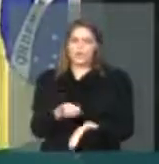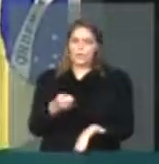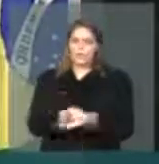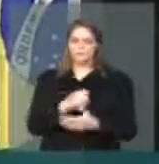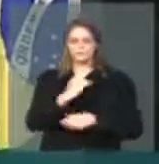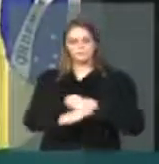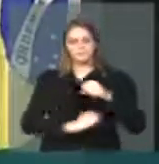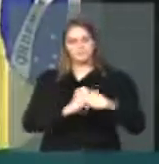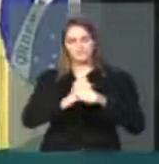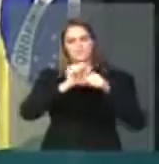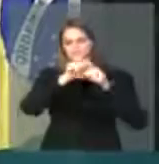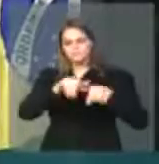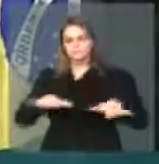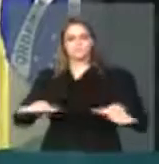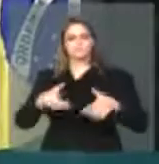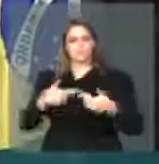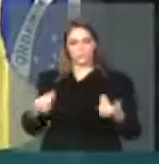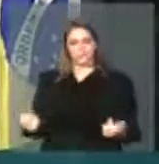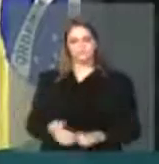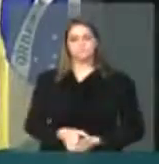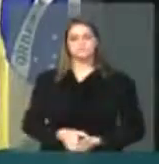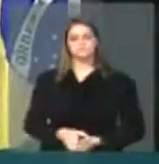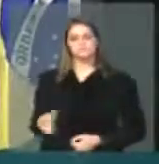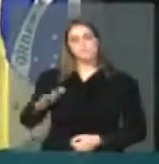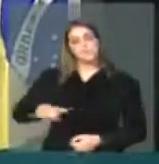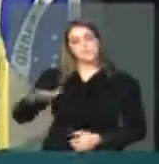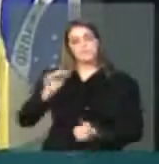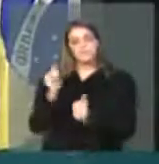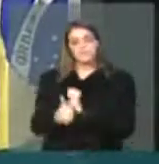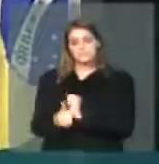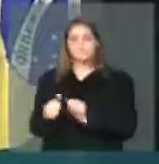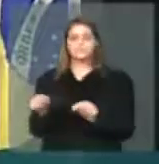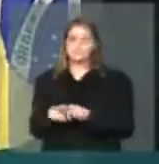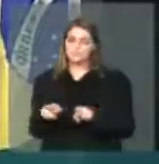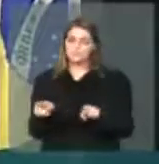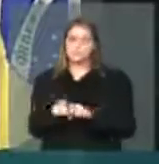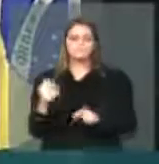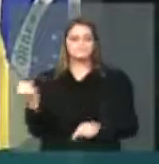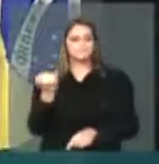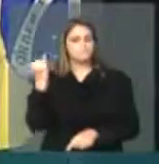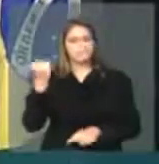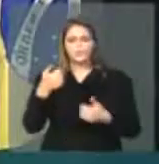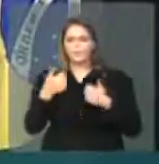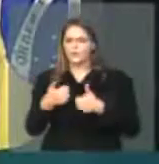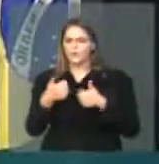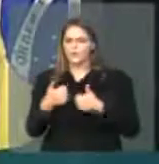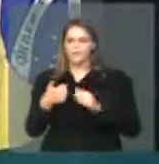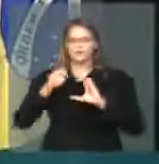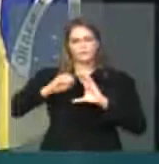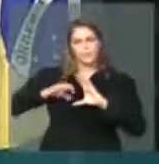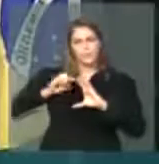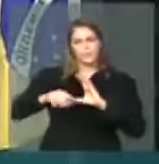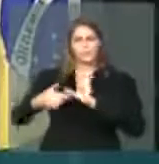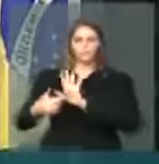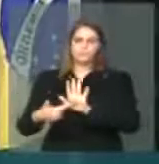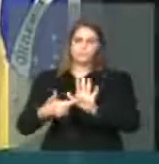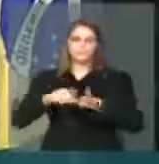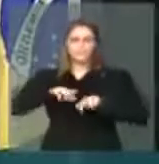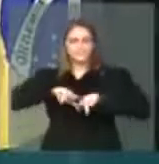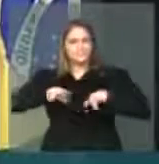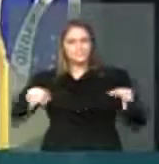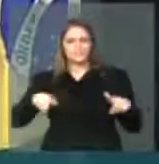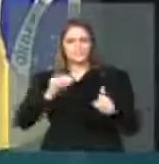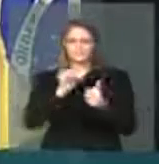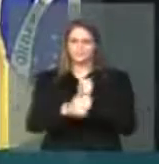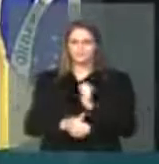todos os atos e feitos. No esporte, esse mesmo padrão tem sido um diferencial nas mais diversas modalidades. Além